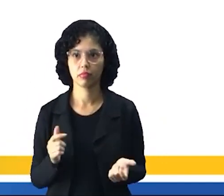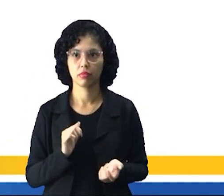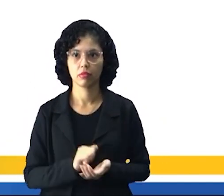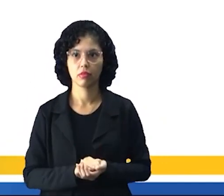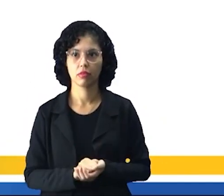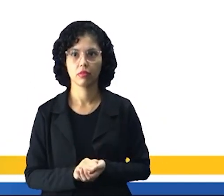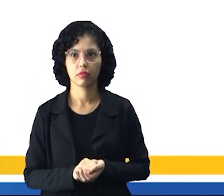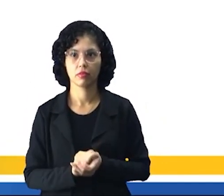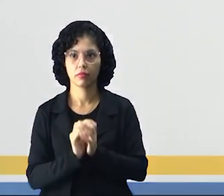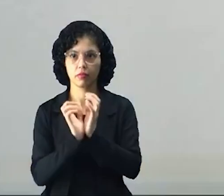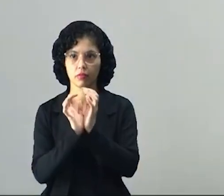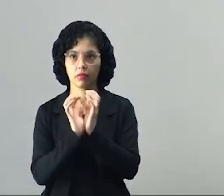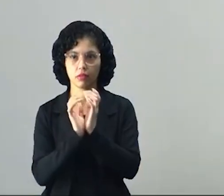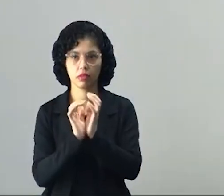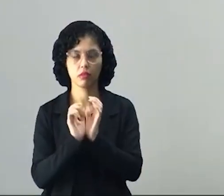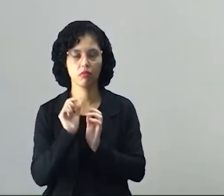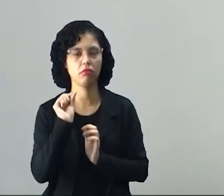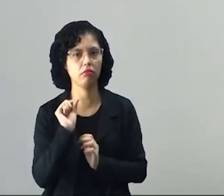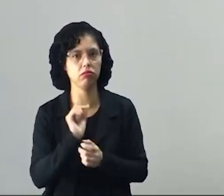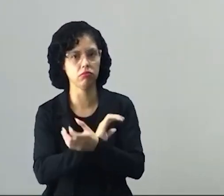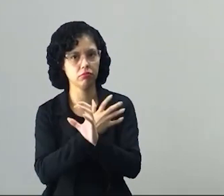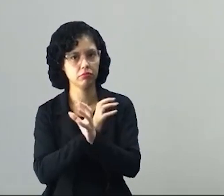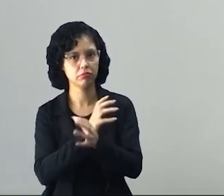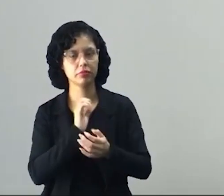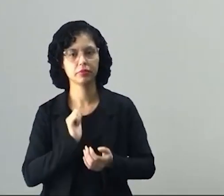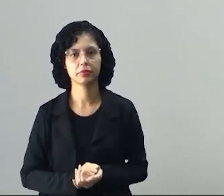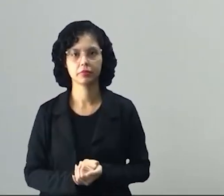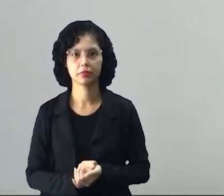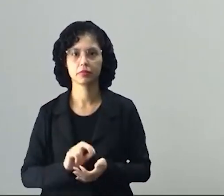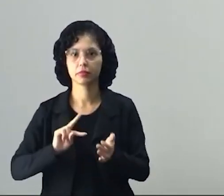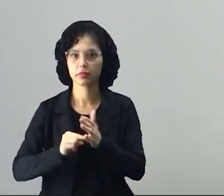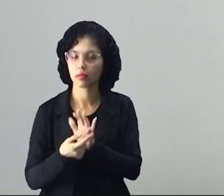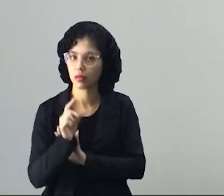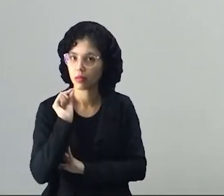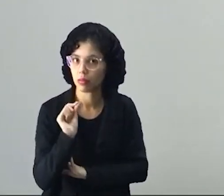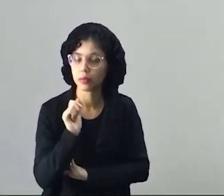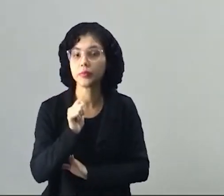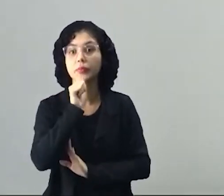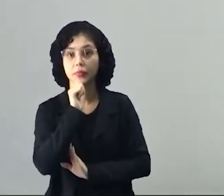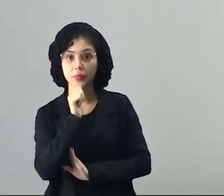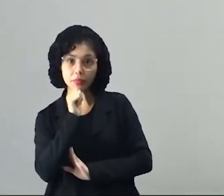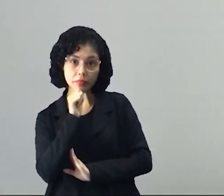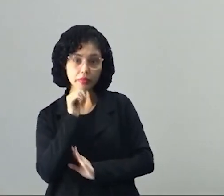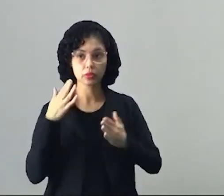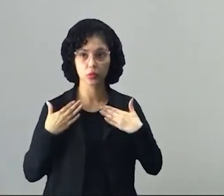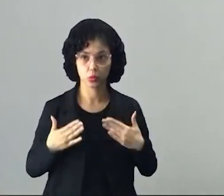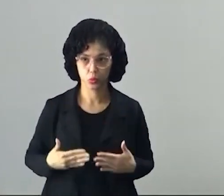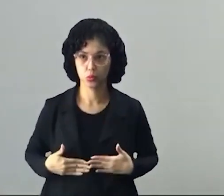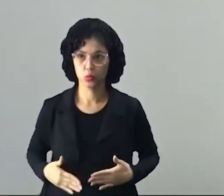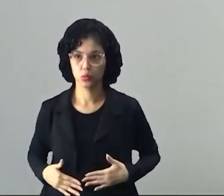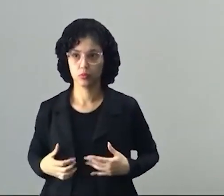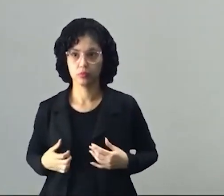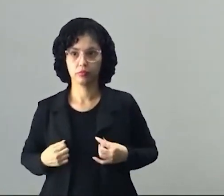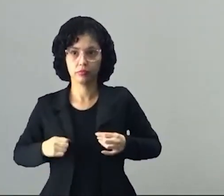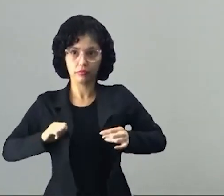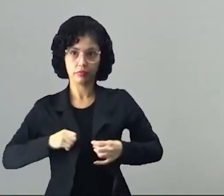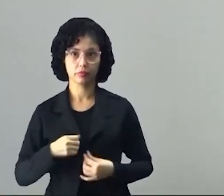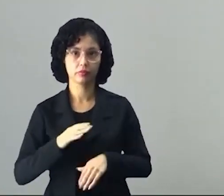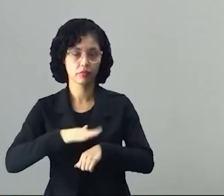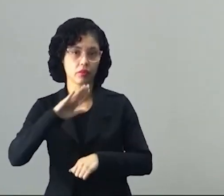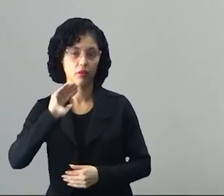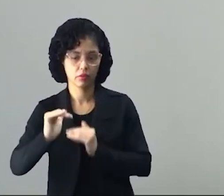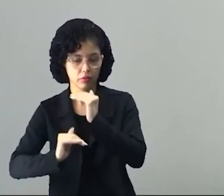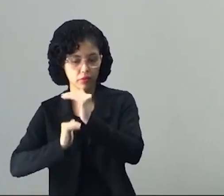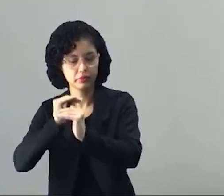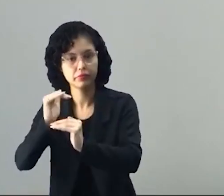caixa craniana. O que quer dizer isso? Quer dizer que, além das características físicas, o que mais